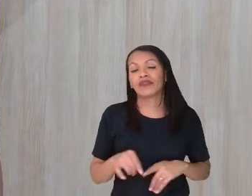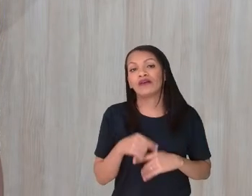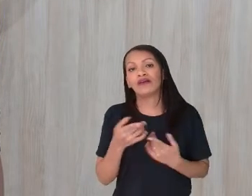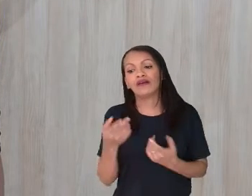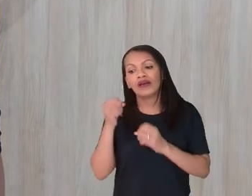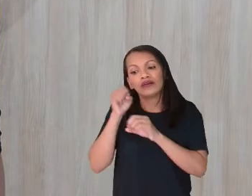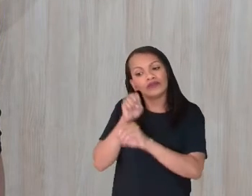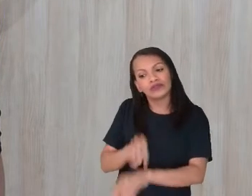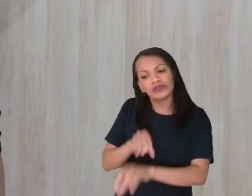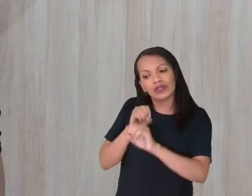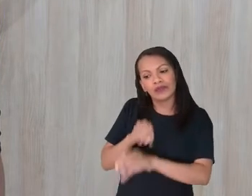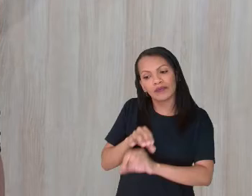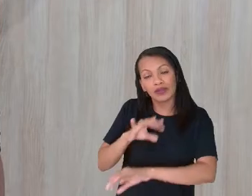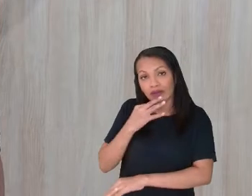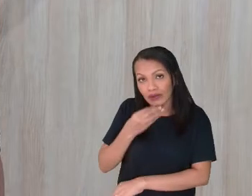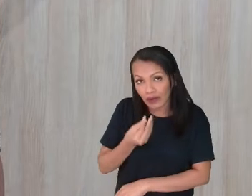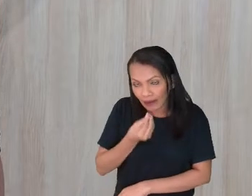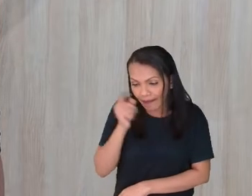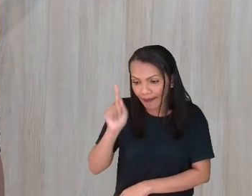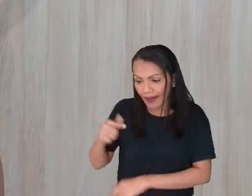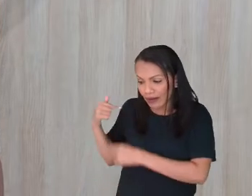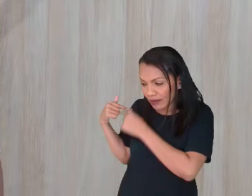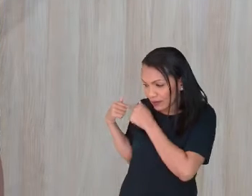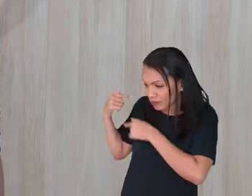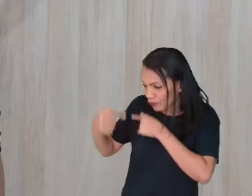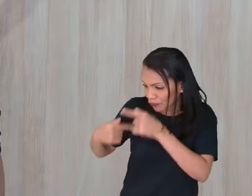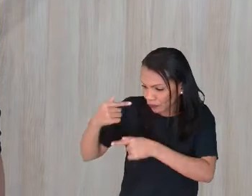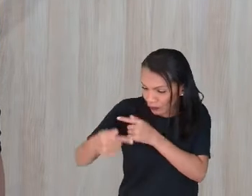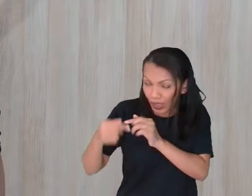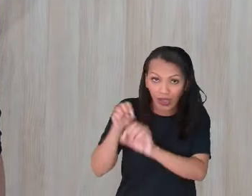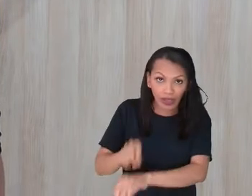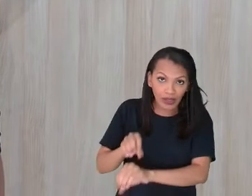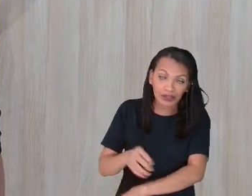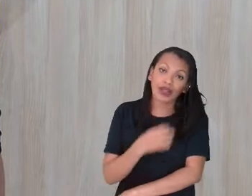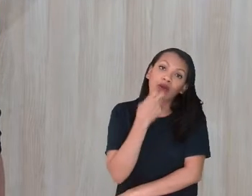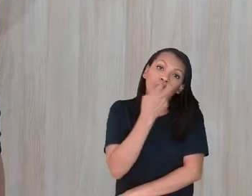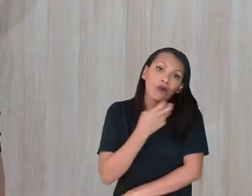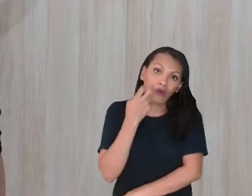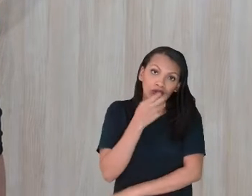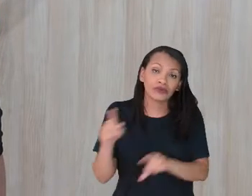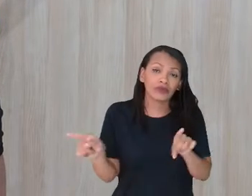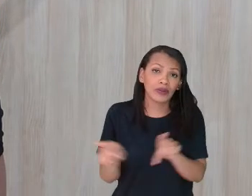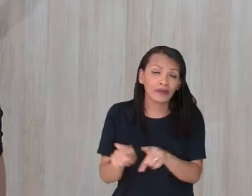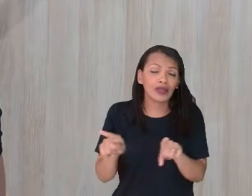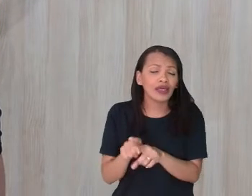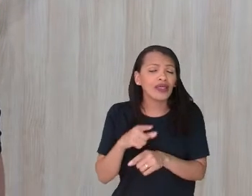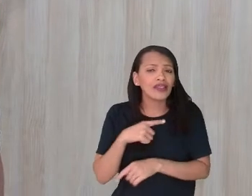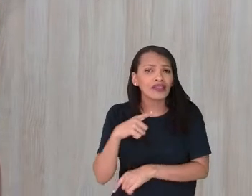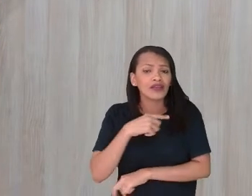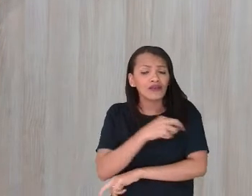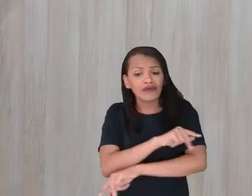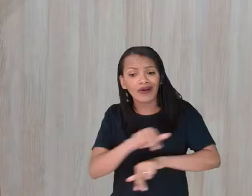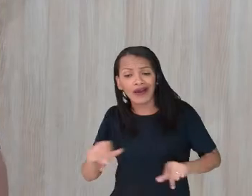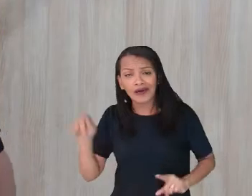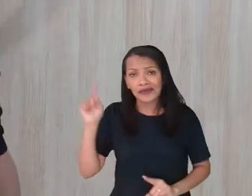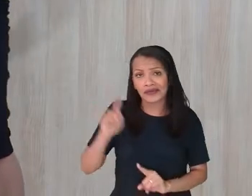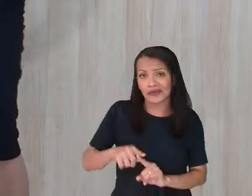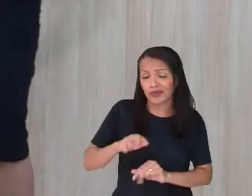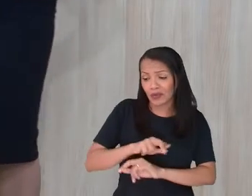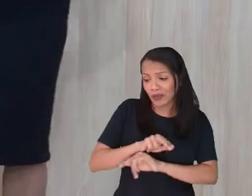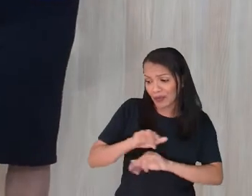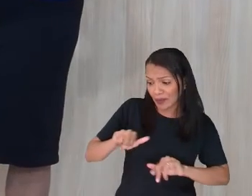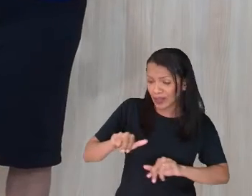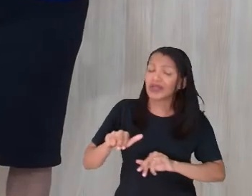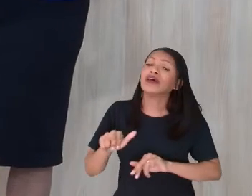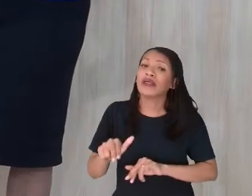as lições, os conhecimentos eram passados de maneira oral. Por isso também que a gente tem uma infinidade de versões, né? Isso, professora